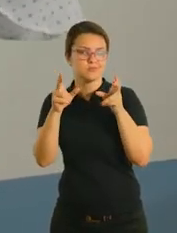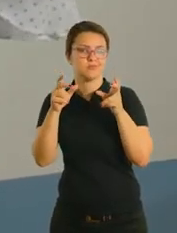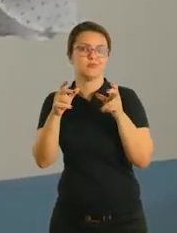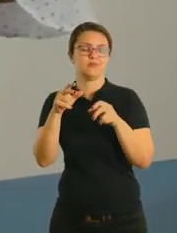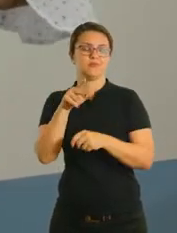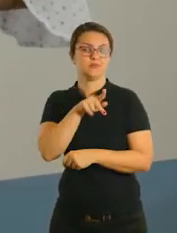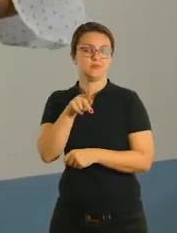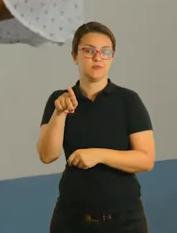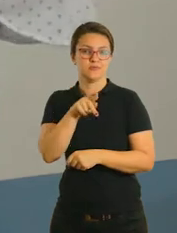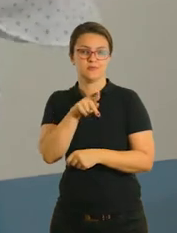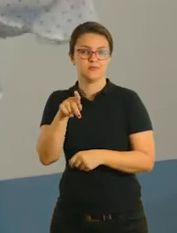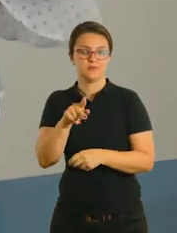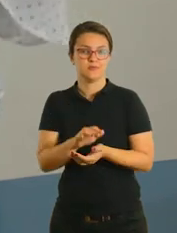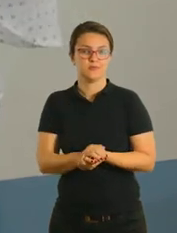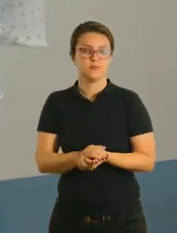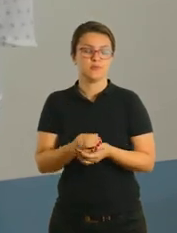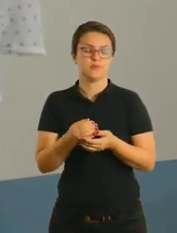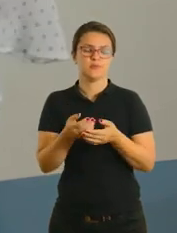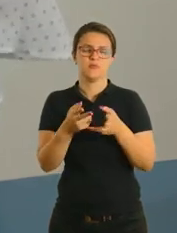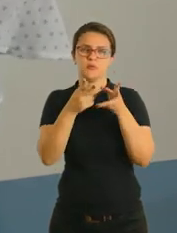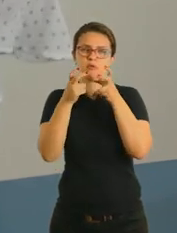vai detalhar e vai percebendo